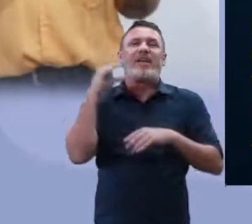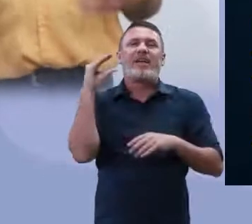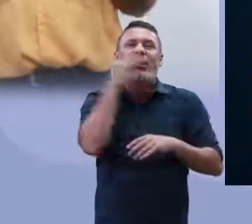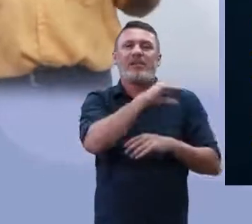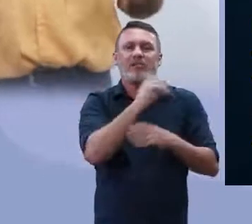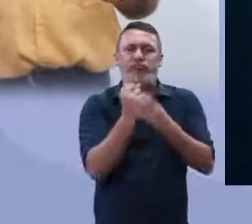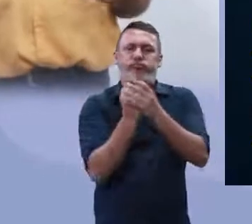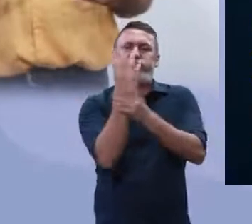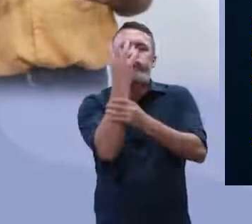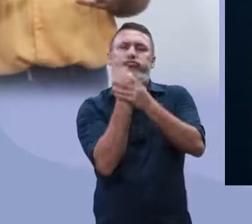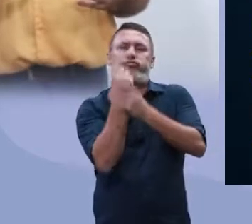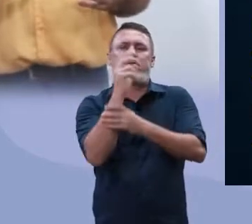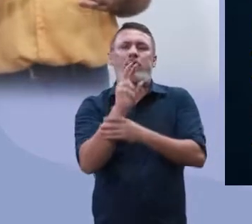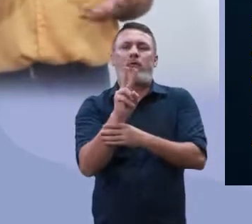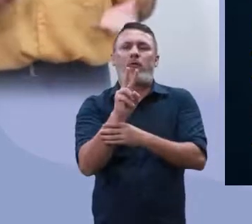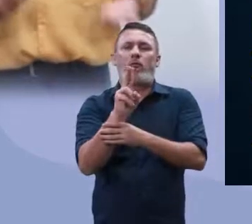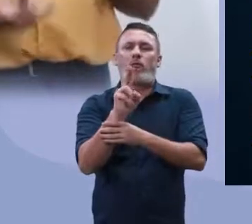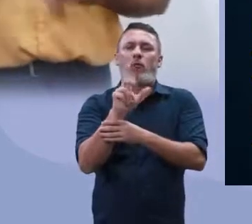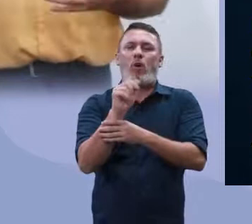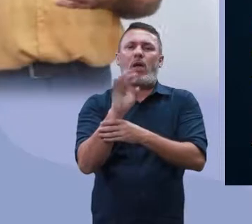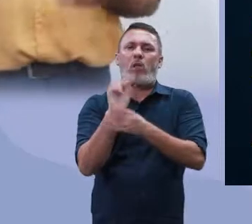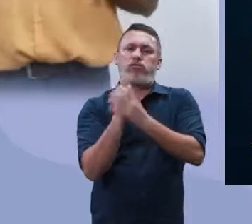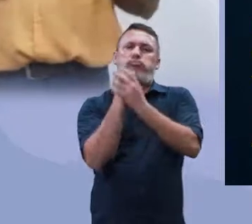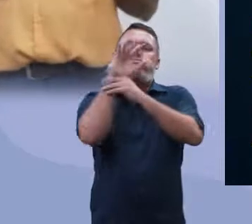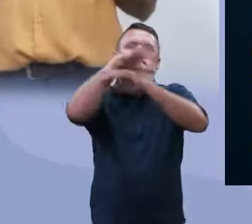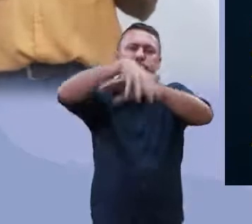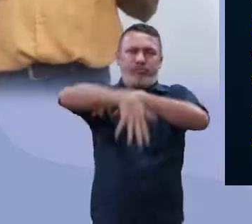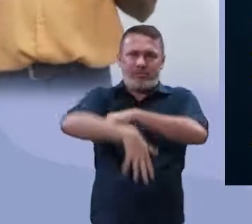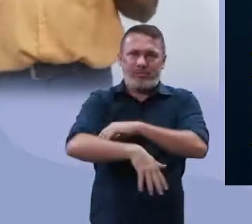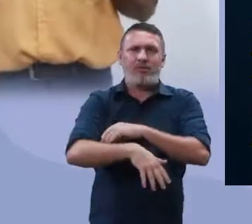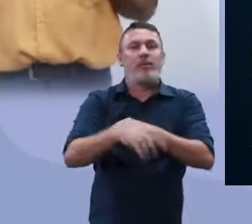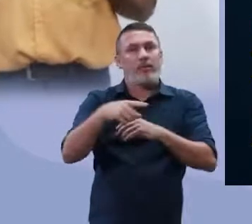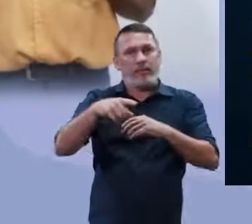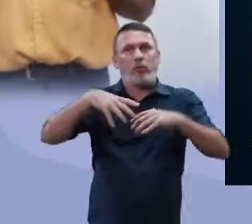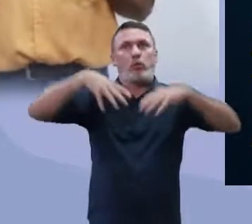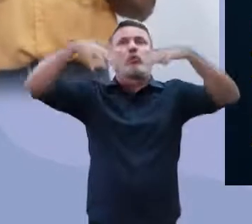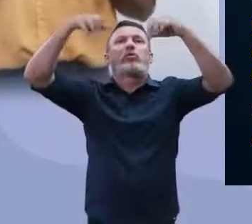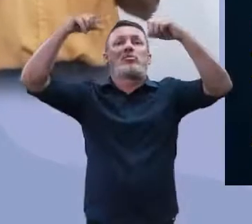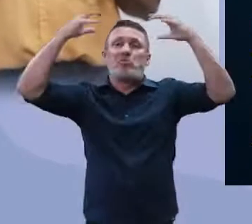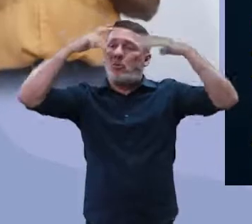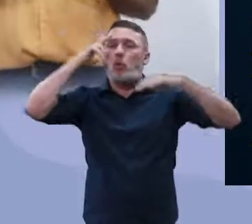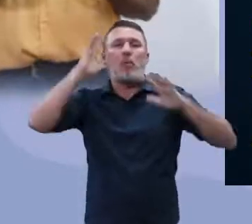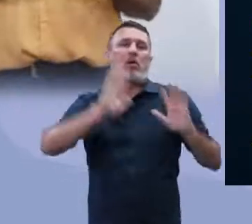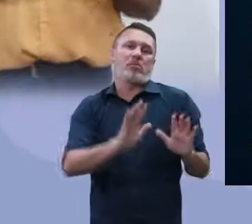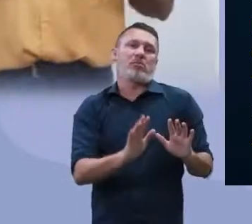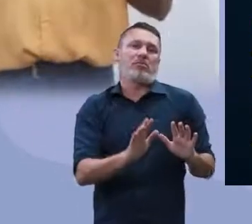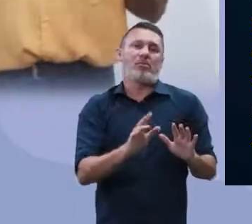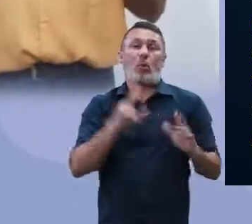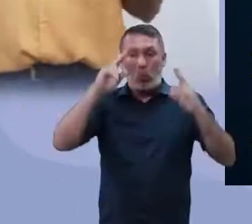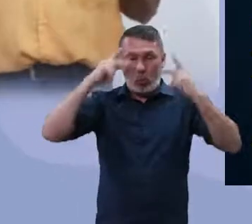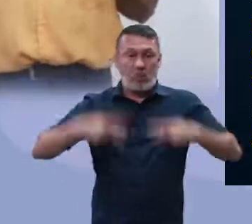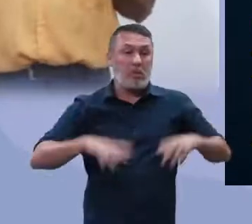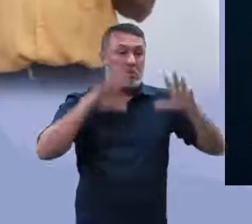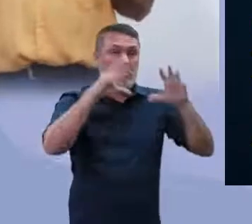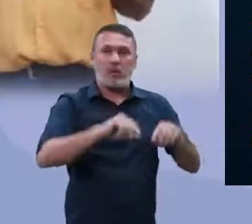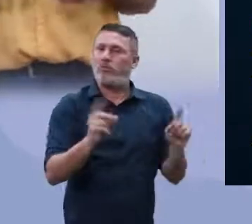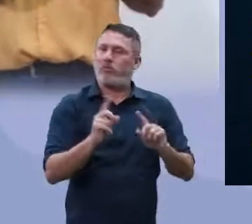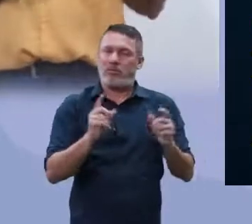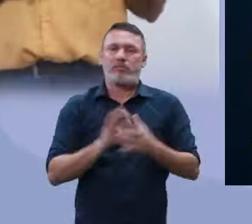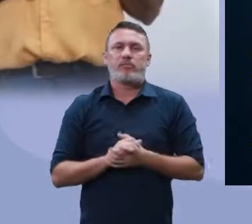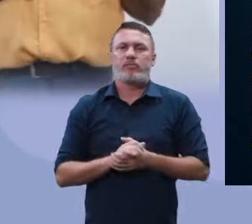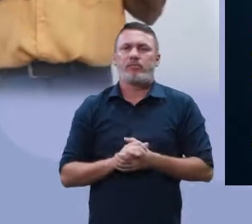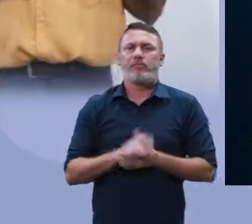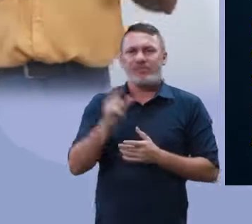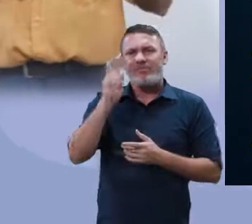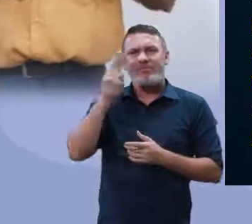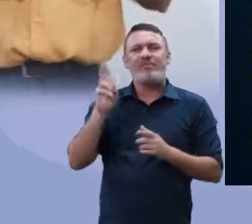também libera dióxido de enxofre. E aí é muito comum você ver, às vezes, em documentários, cientistas, os chamados vulcanólogos, eles,